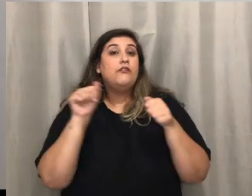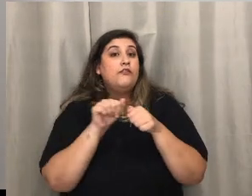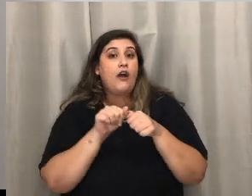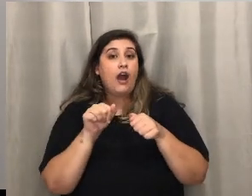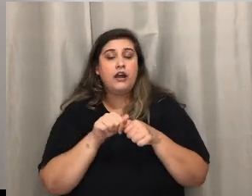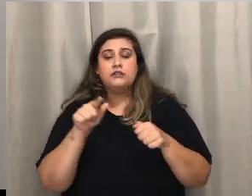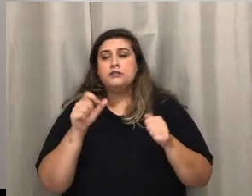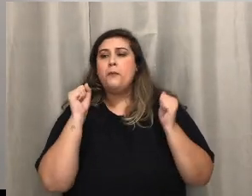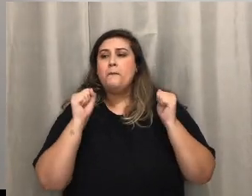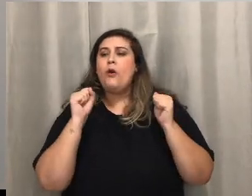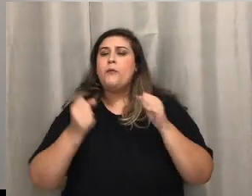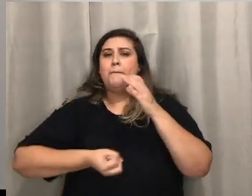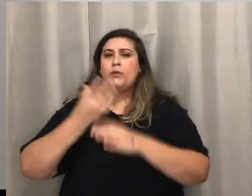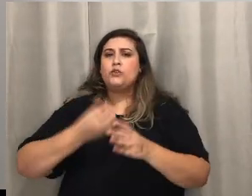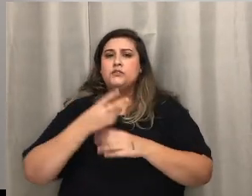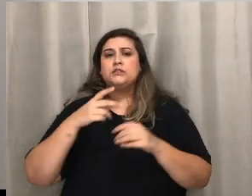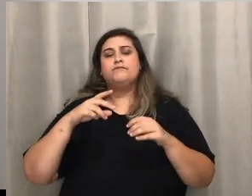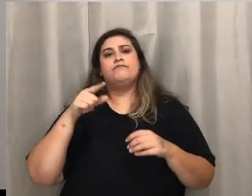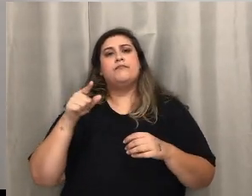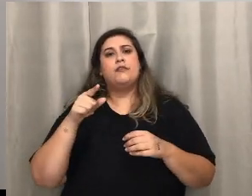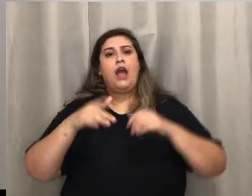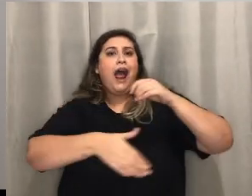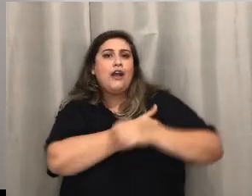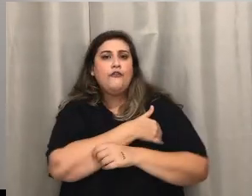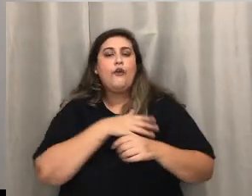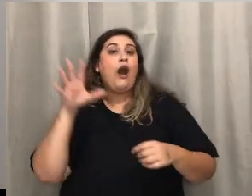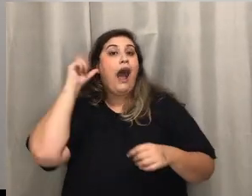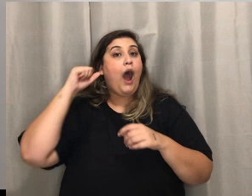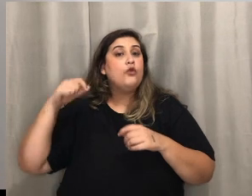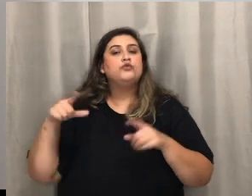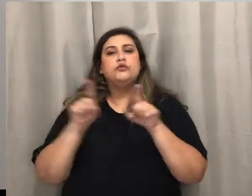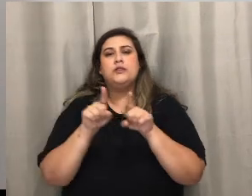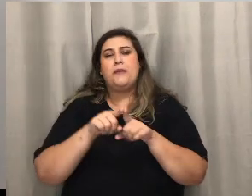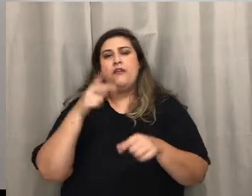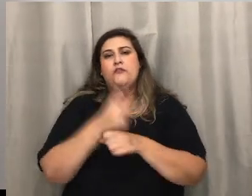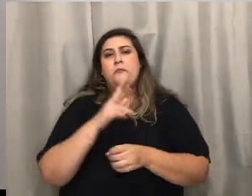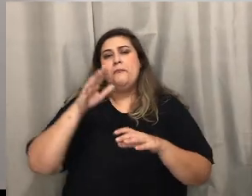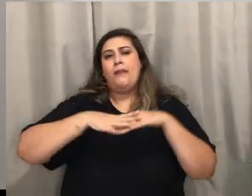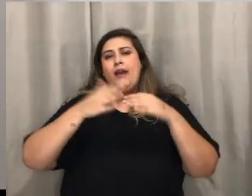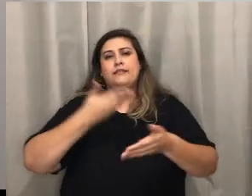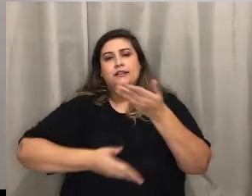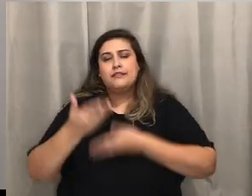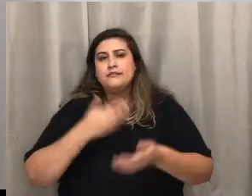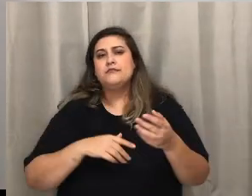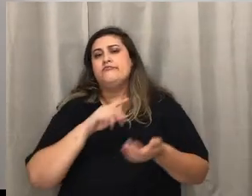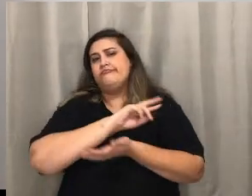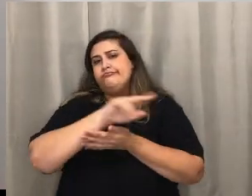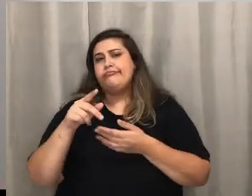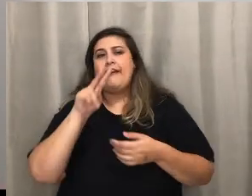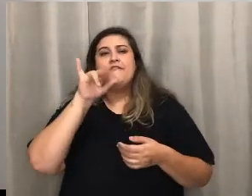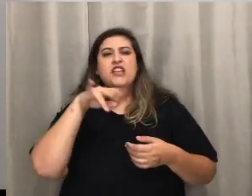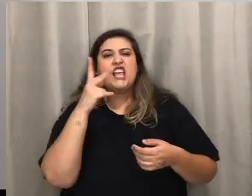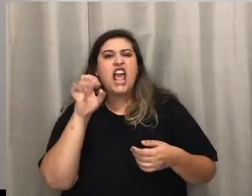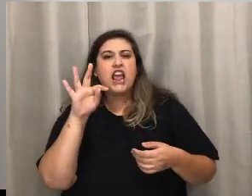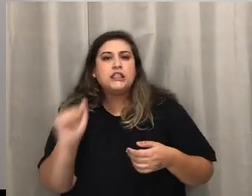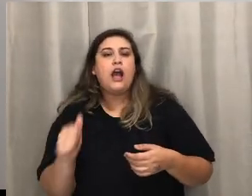façamos e que nós produzimos arquivos de áudios em efeitos mais interativos, com vinhetas,